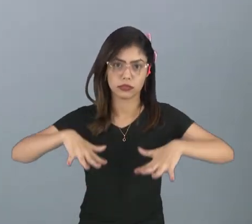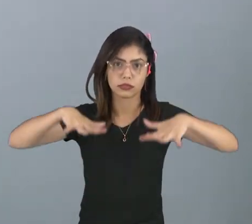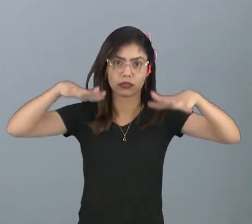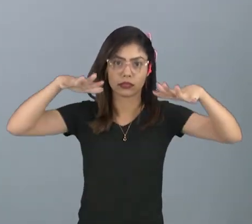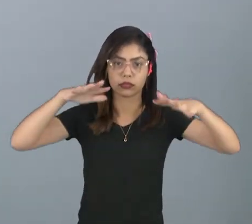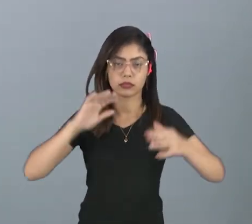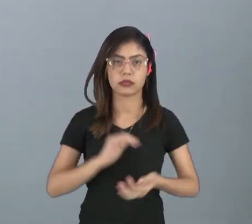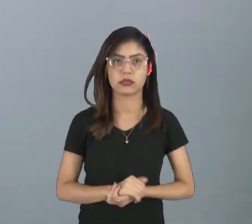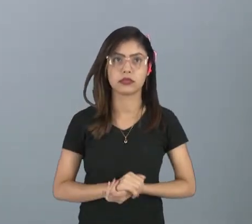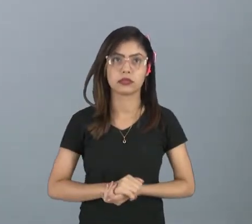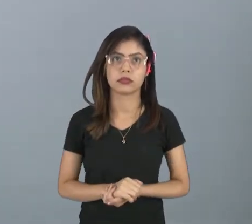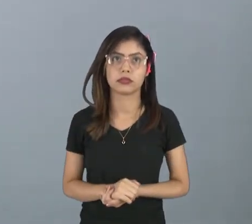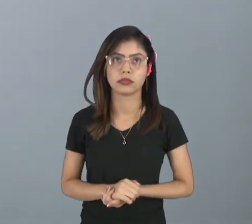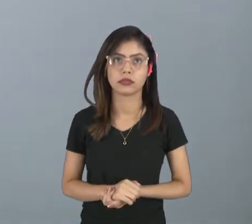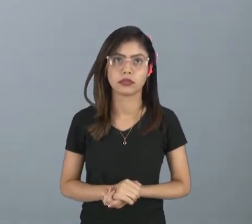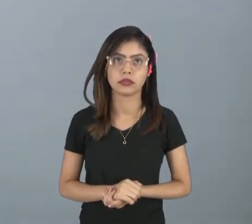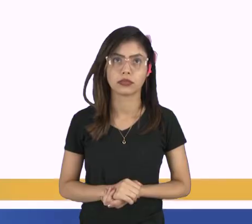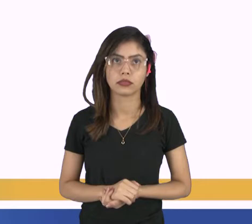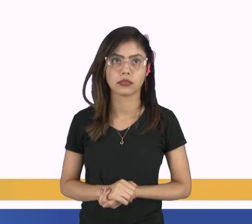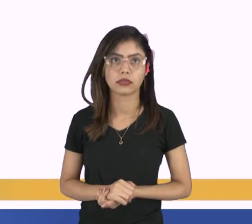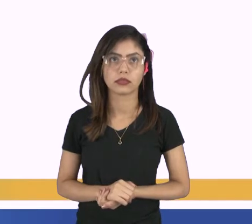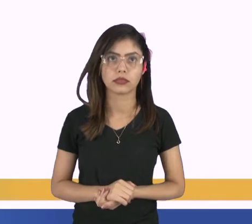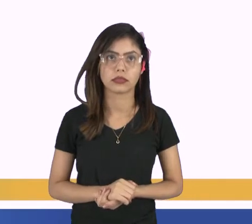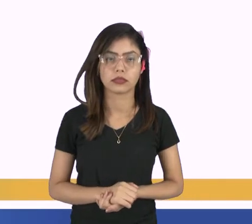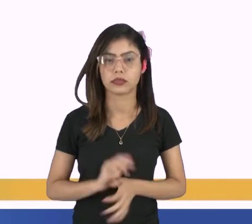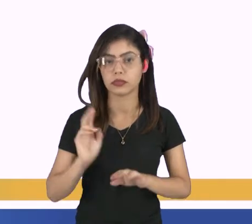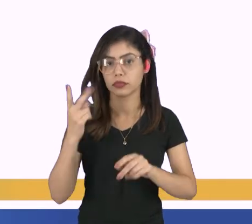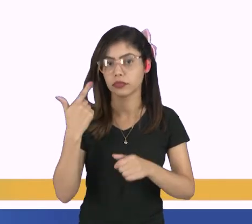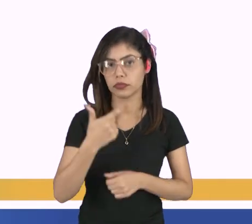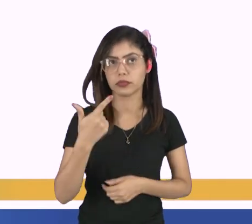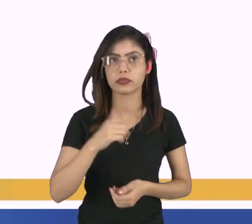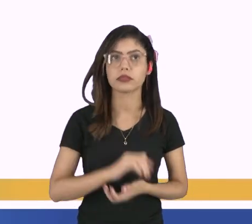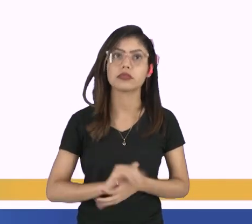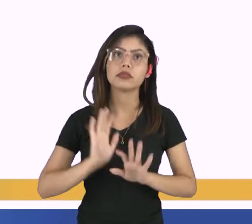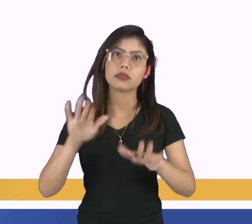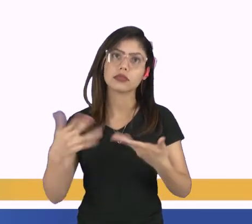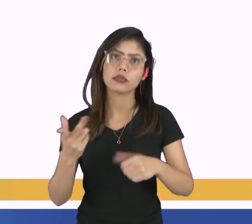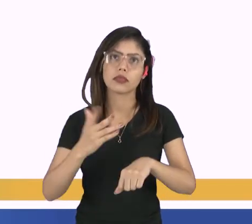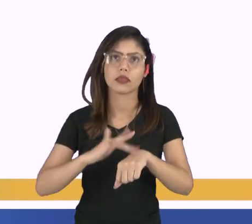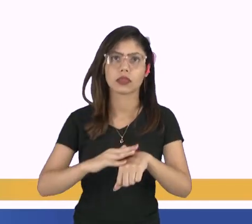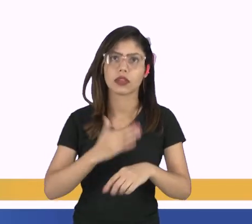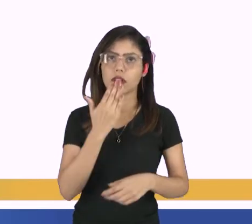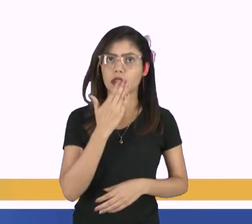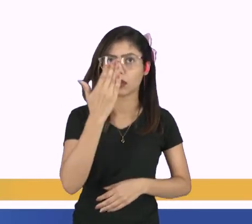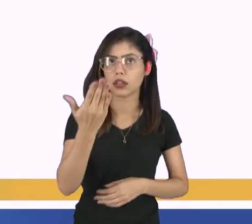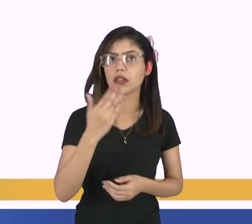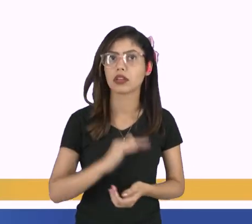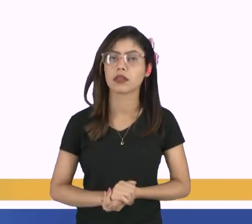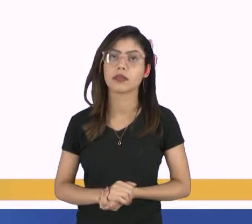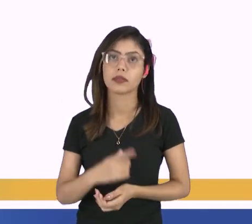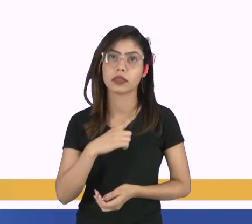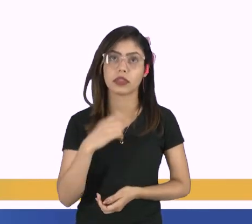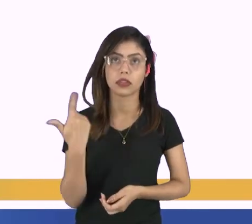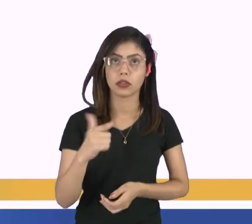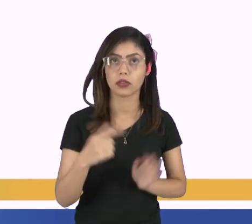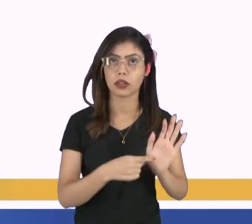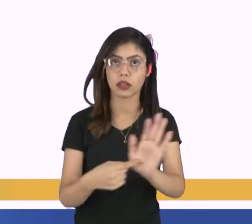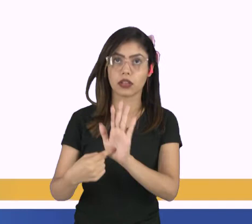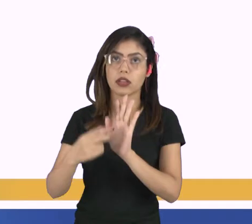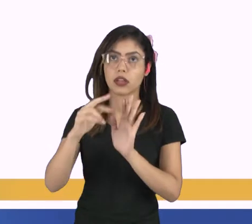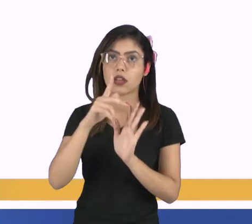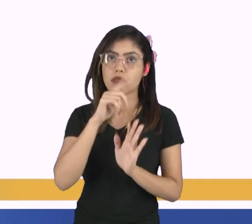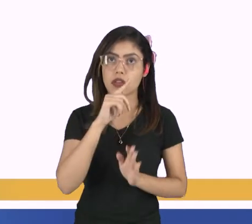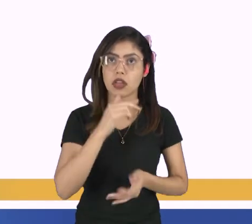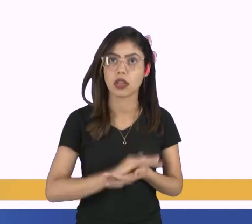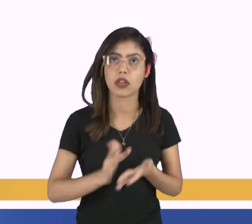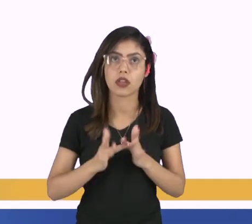enchentes. E aqui na questão 2 a gente tem o seguinte: qual das doenças a seguir não apresenta a ingestão